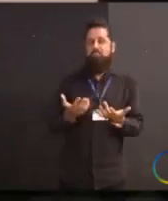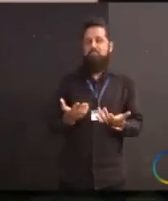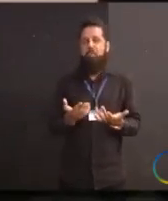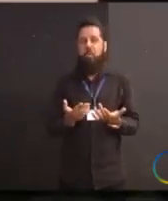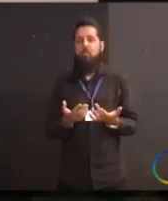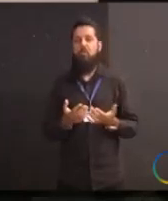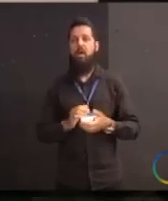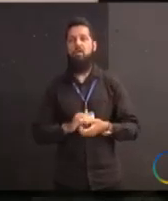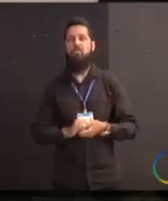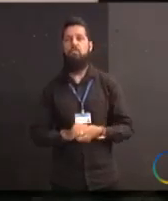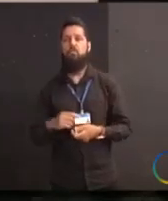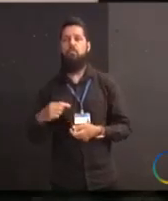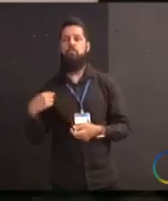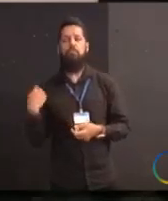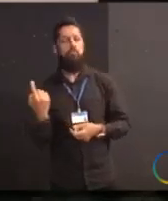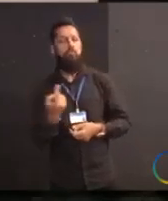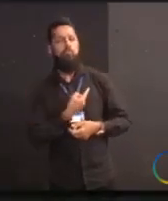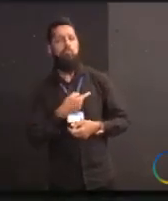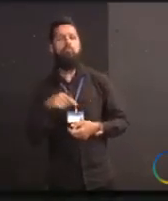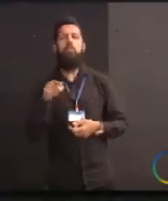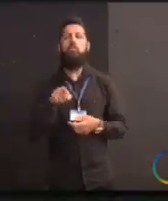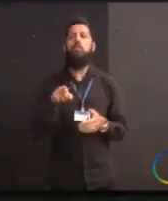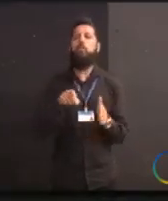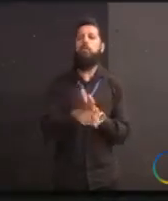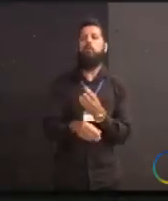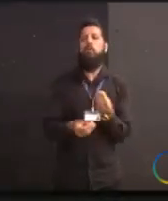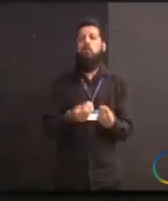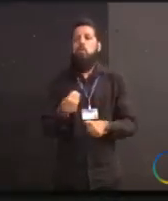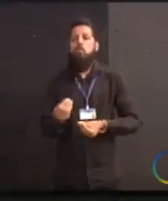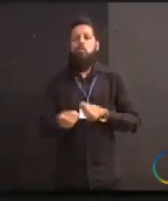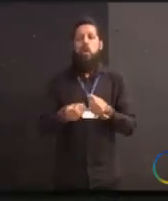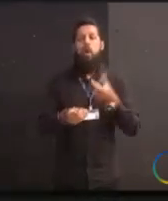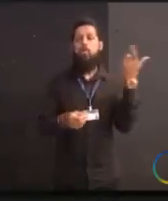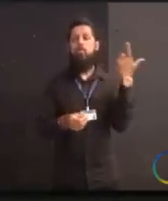conseguiríamos ter sido amigo do Chico na década de 30.